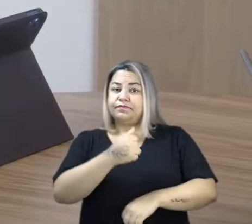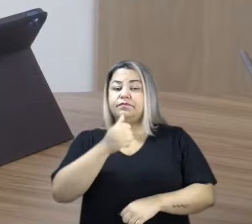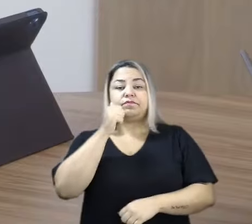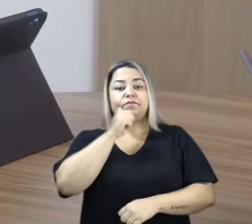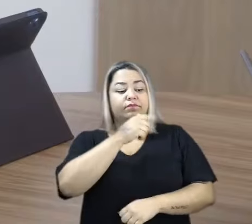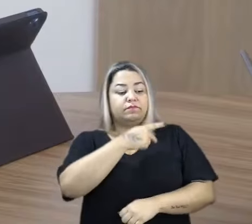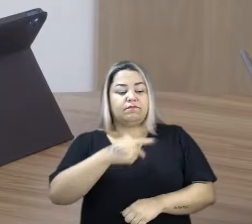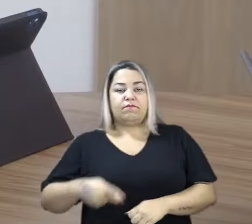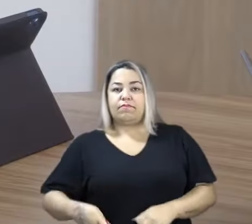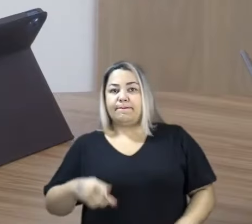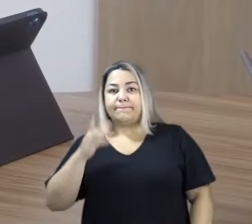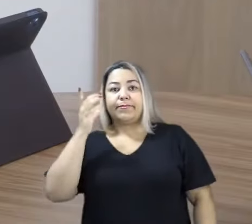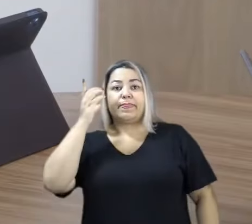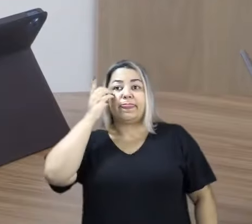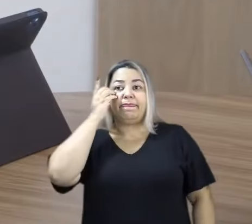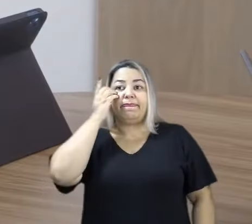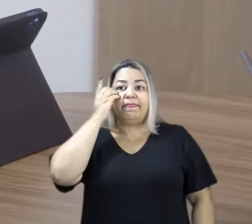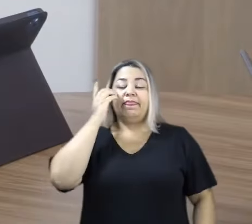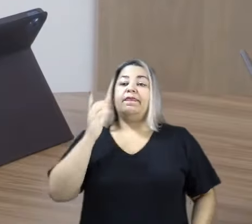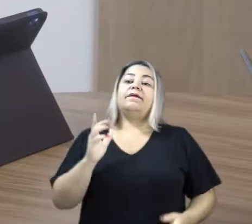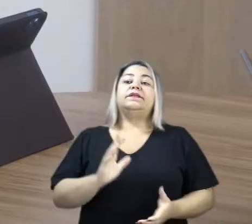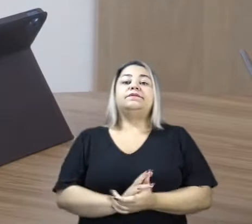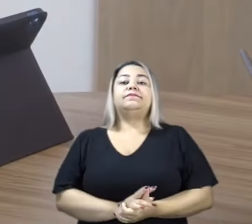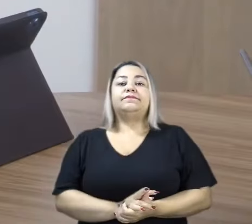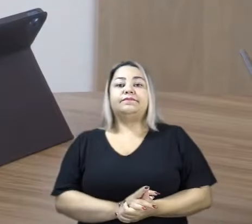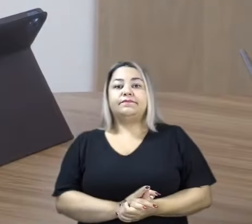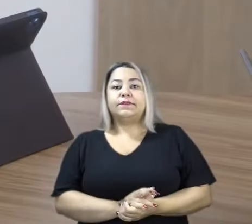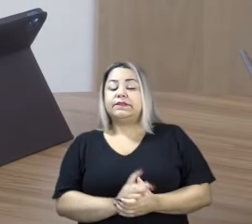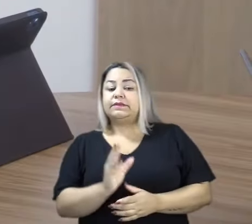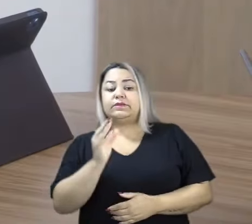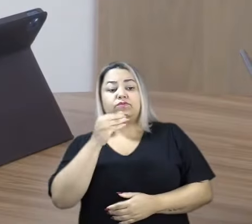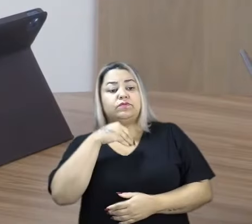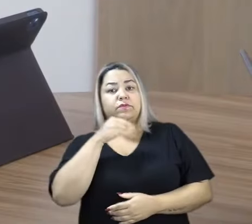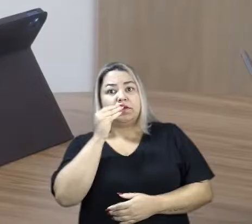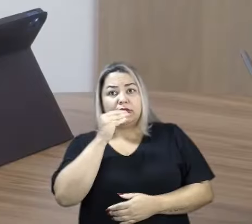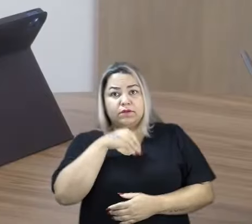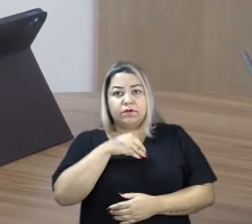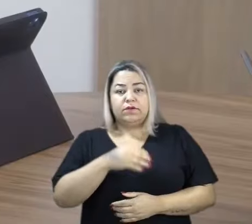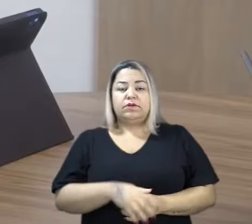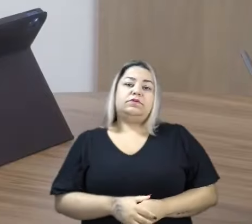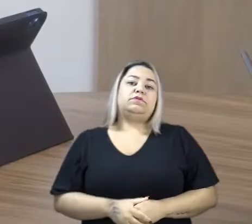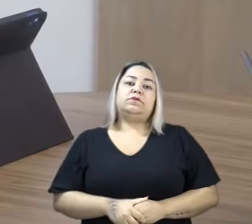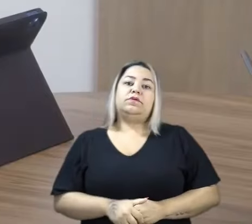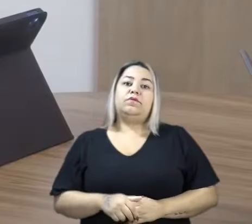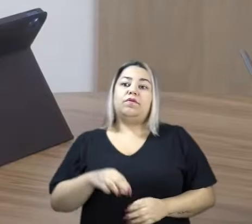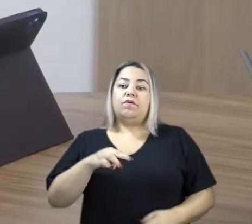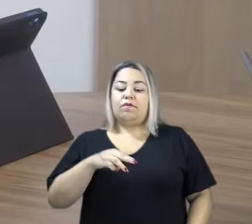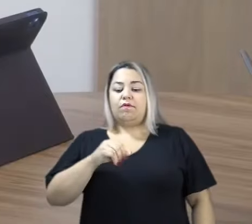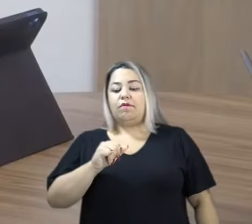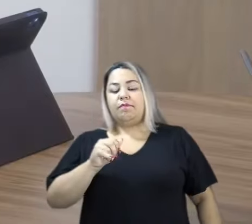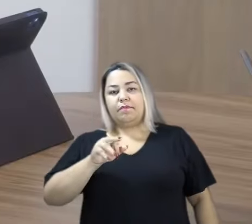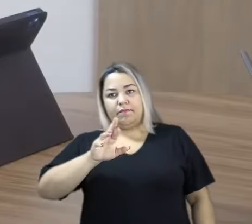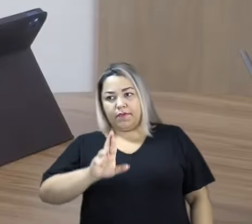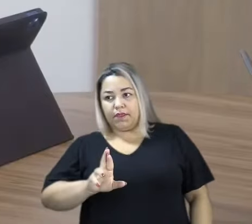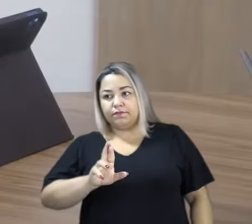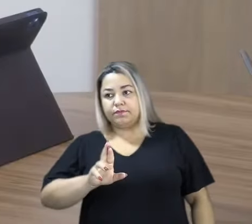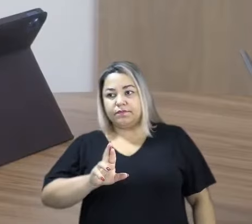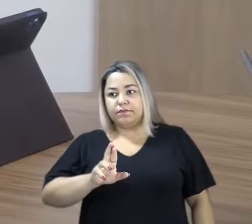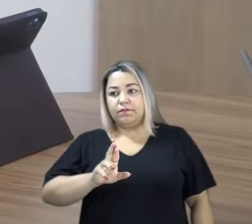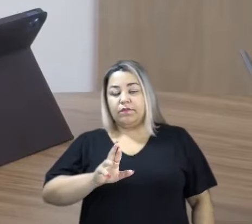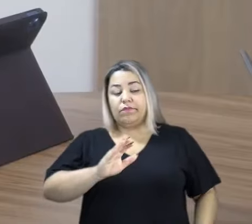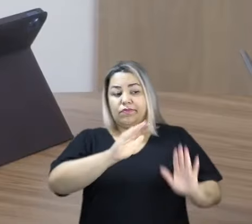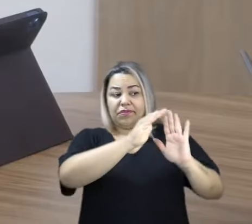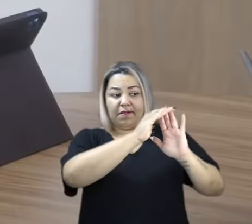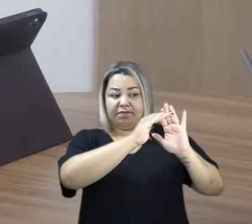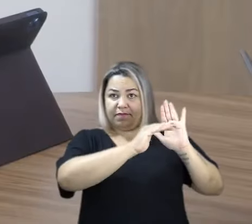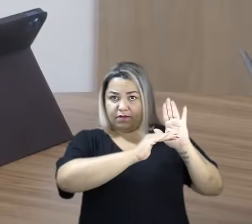de descontinuidade, de fragilização, né? Então, o MIR, né, não só na